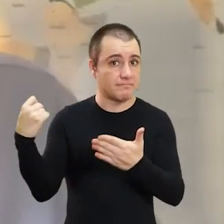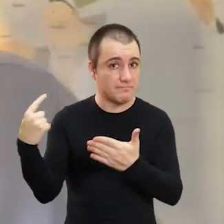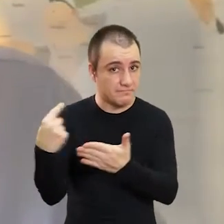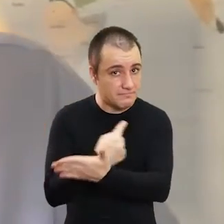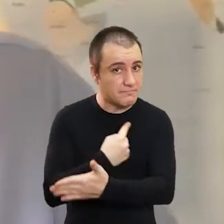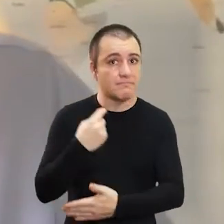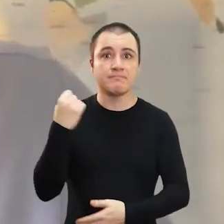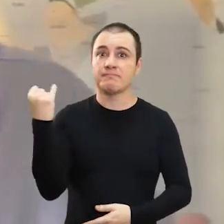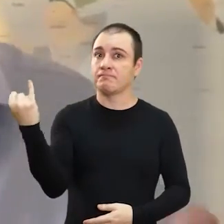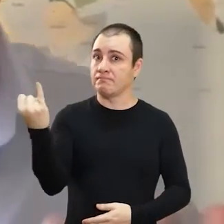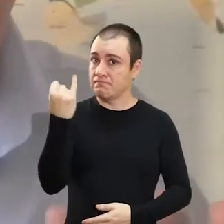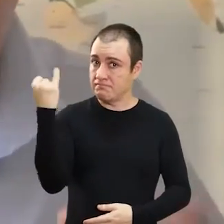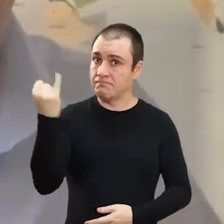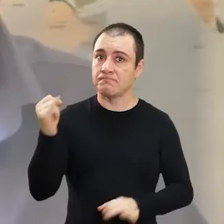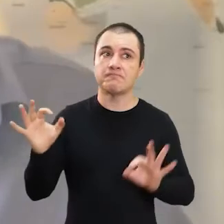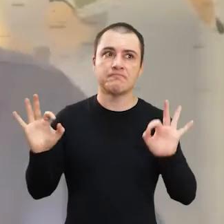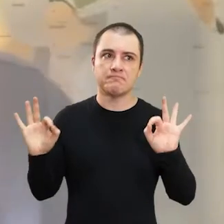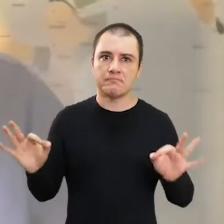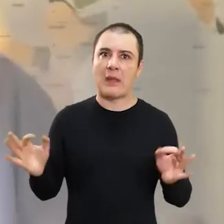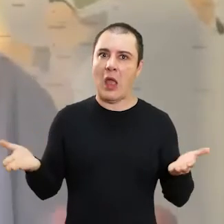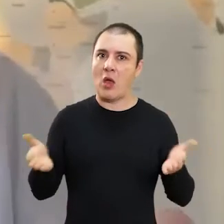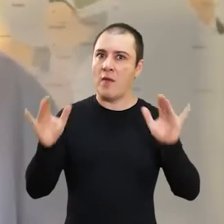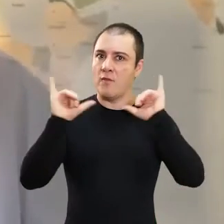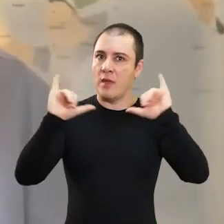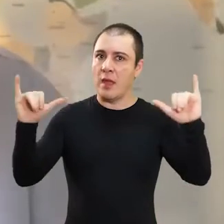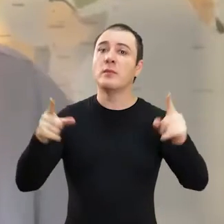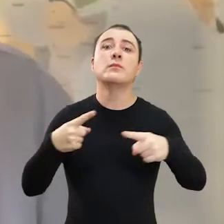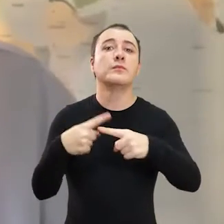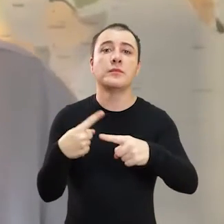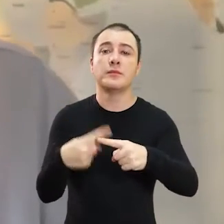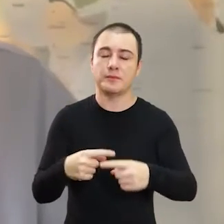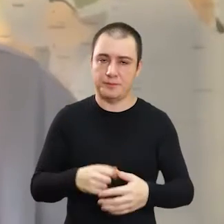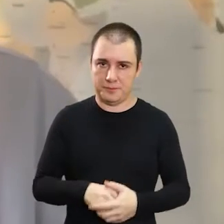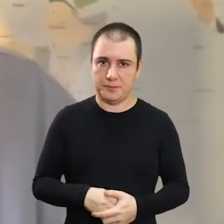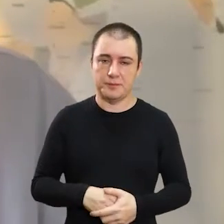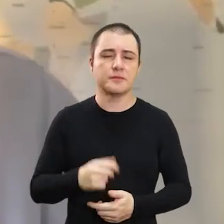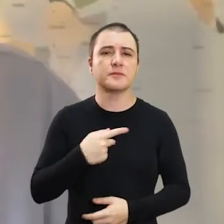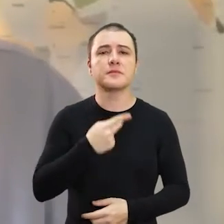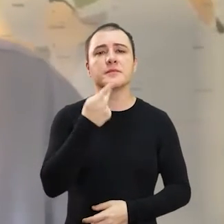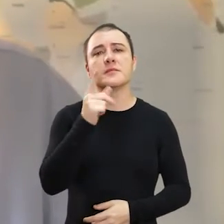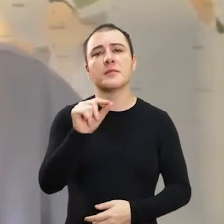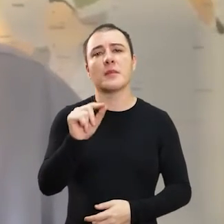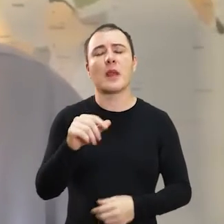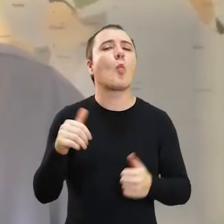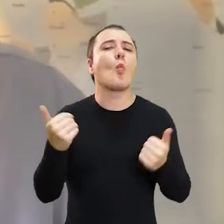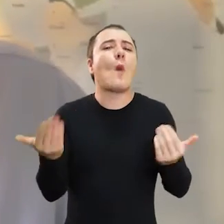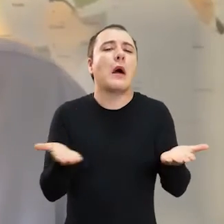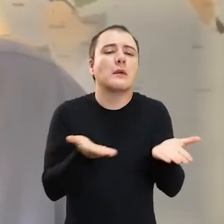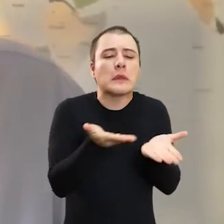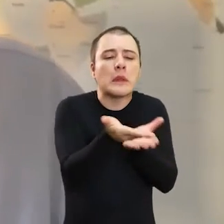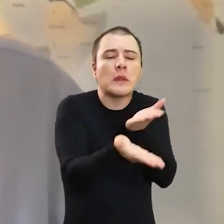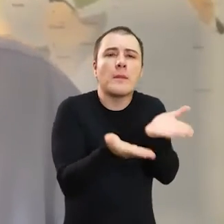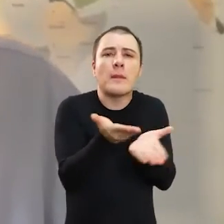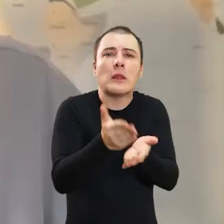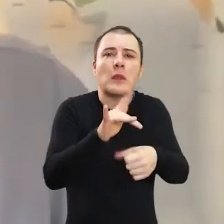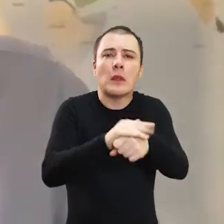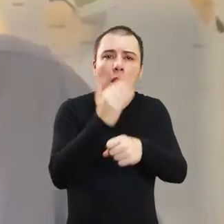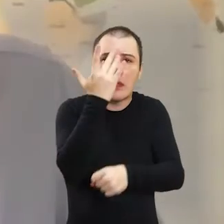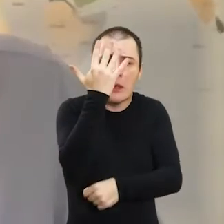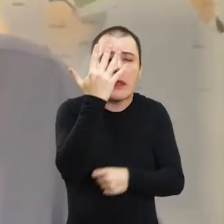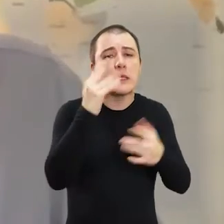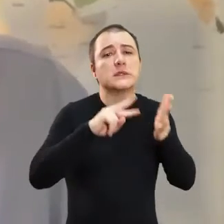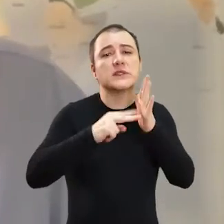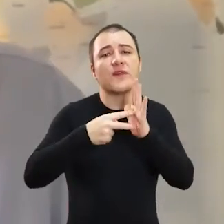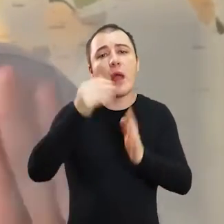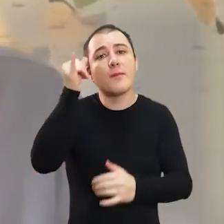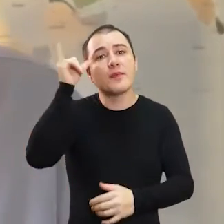pergunta muito importante de você trazer a nível público, porque assim, eu vou dizer assim, qual que é o tratamento primeiro de glaucoma? É a